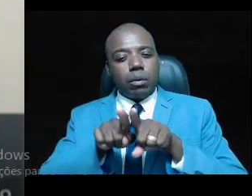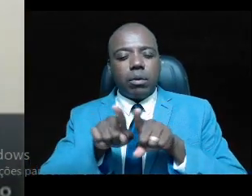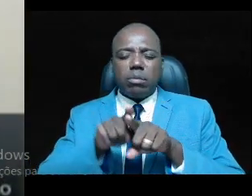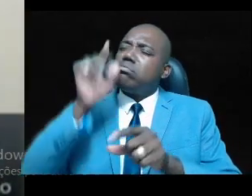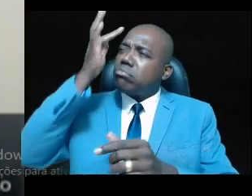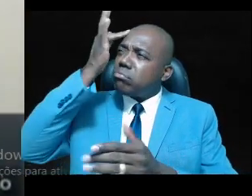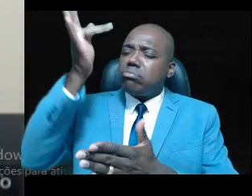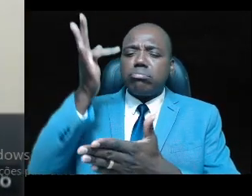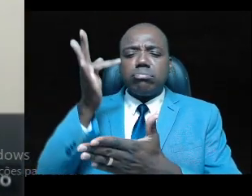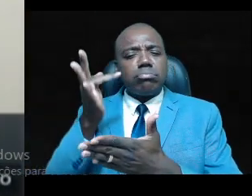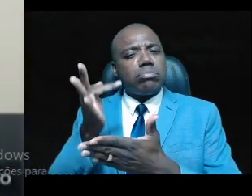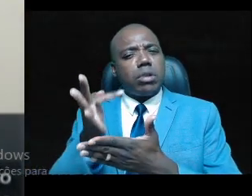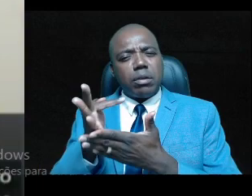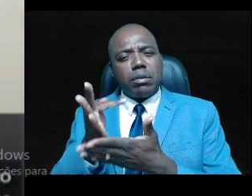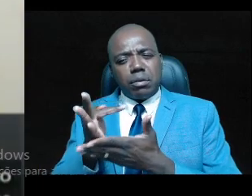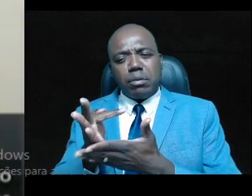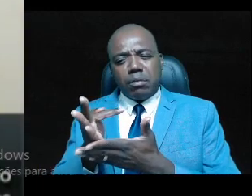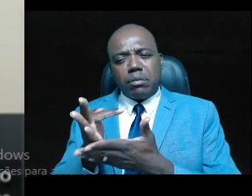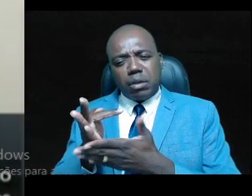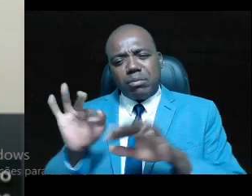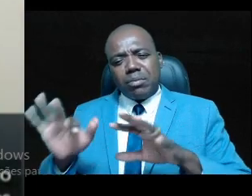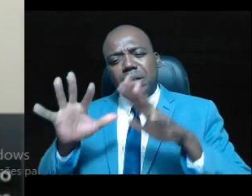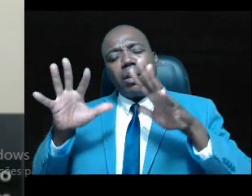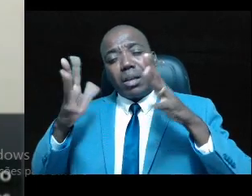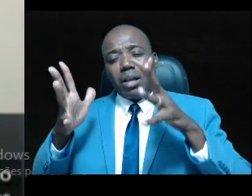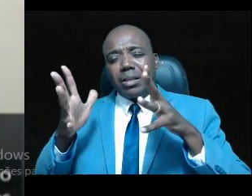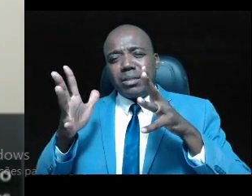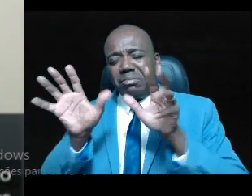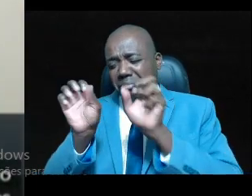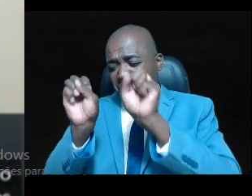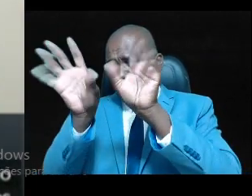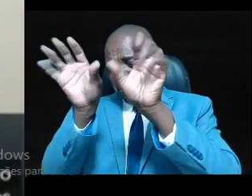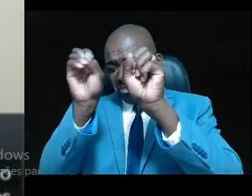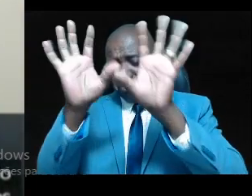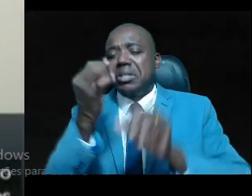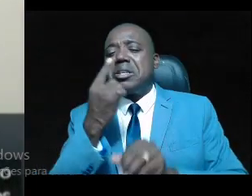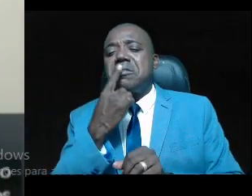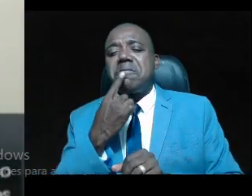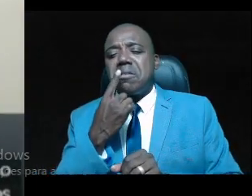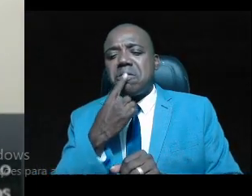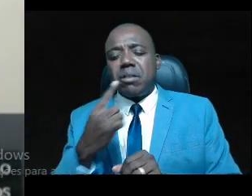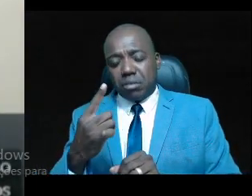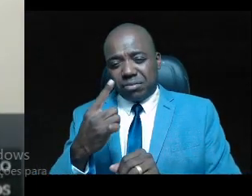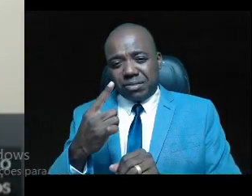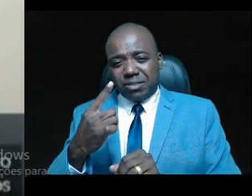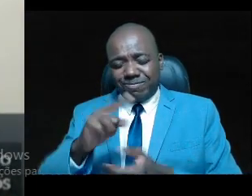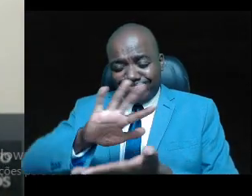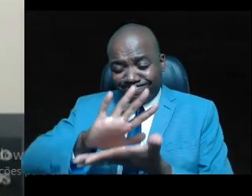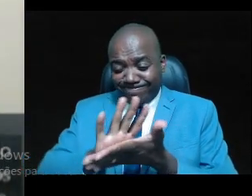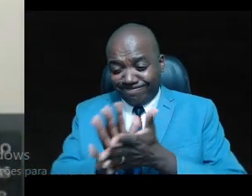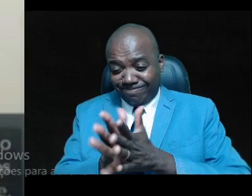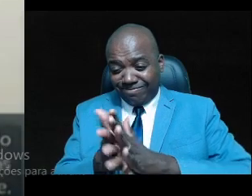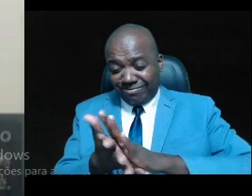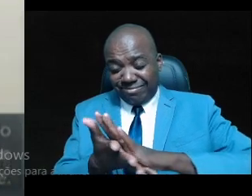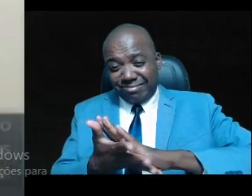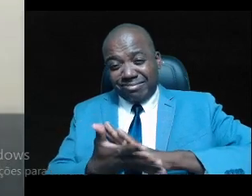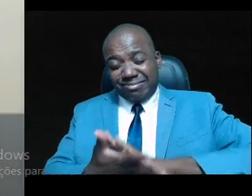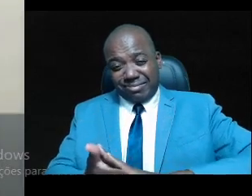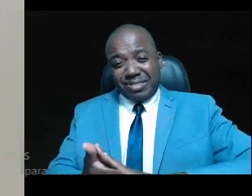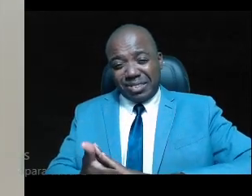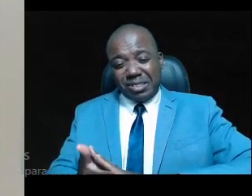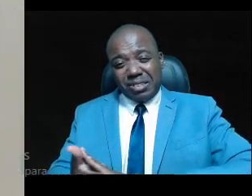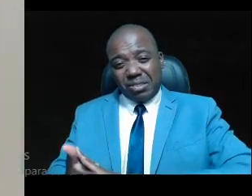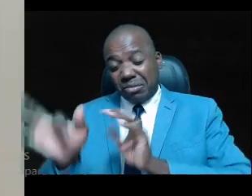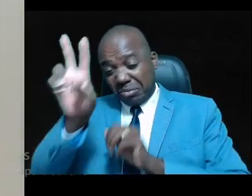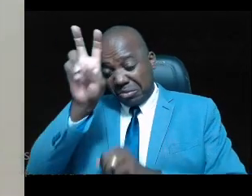Pela fé celebrou a Páscoa e a aspersão do sangue, para que o destruidor dos primogênitos não lhes tocasse.